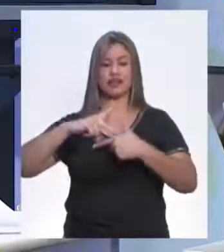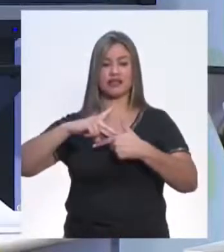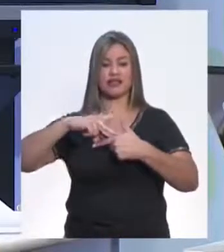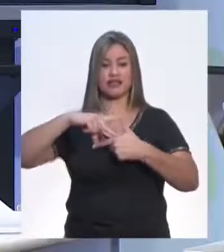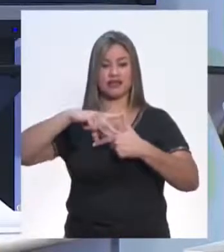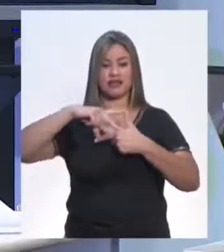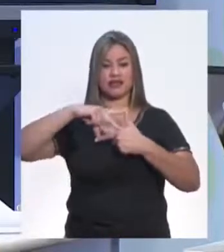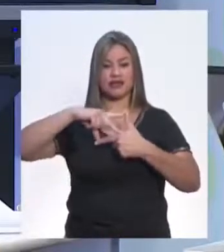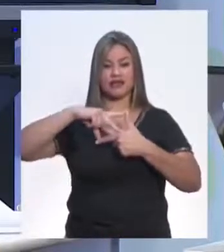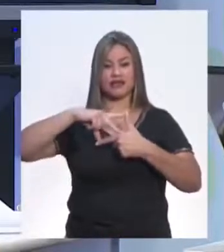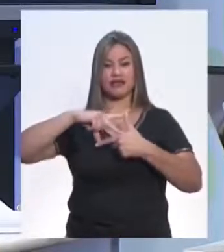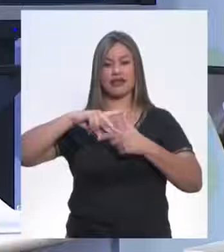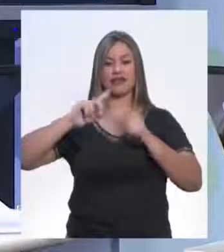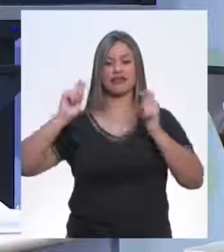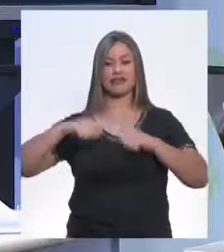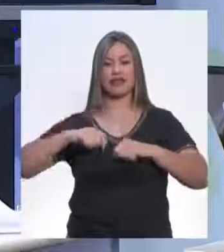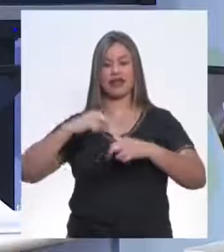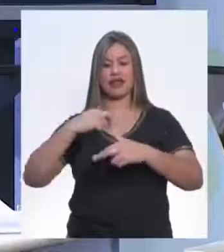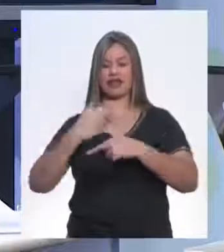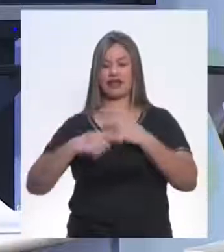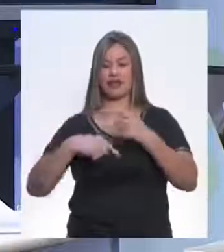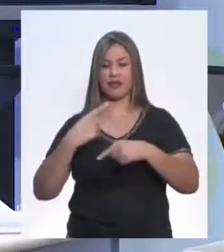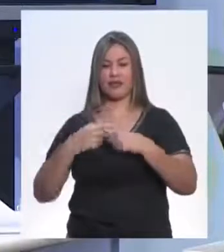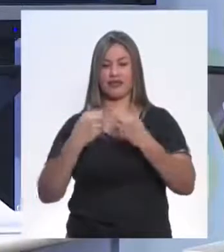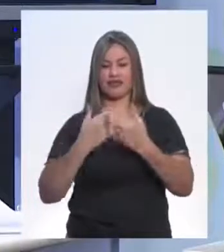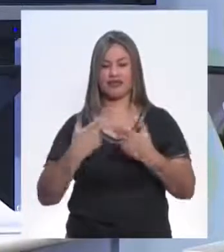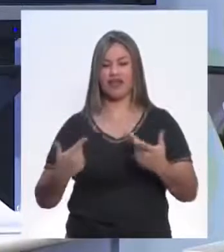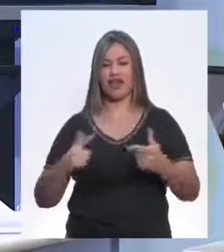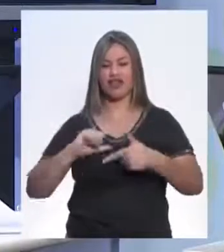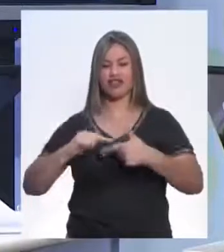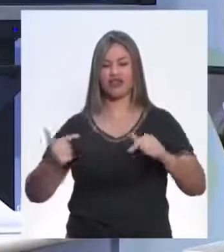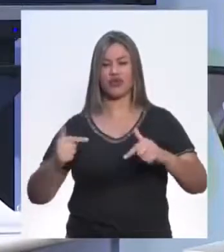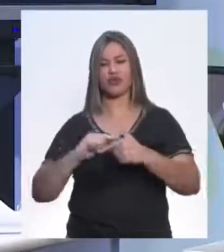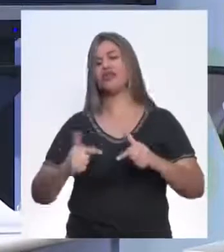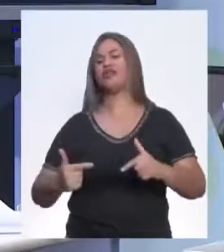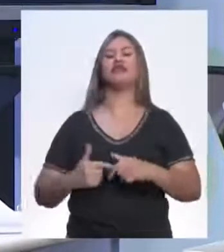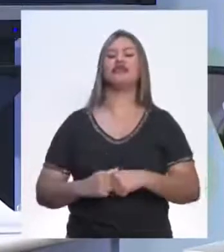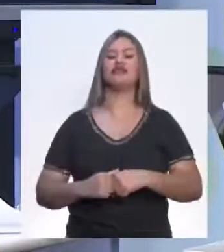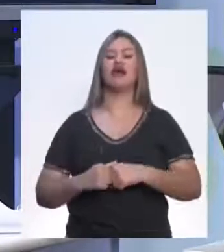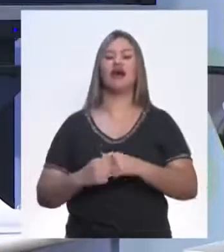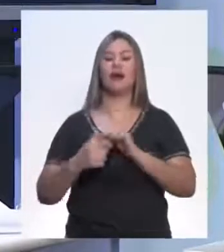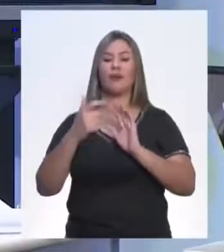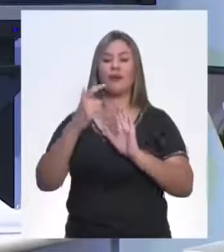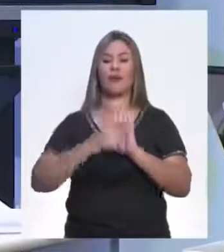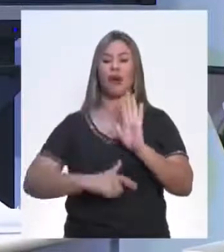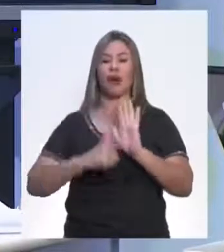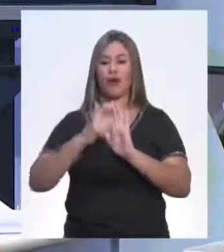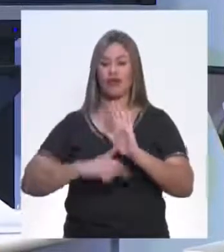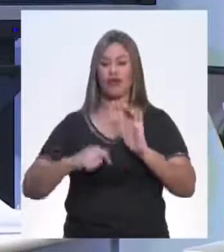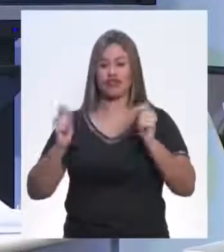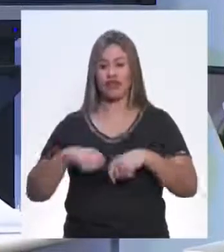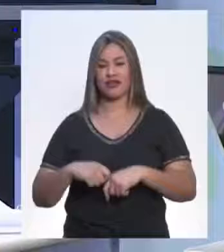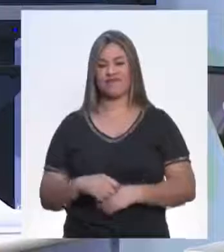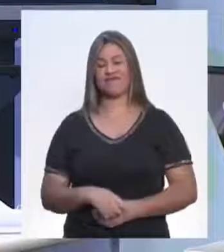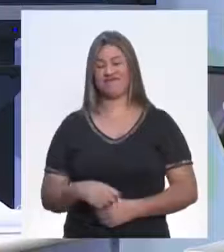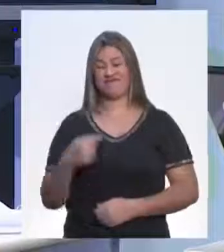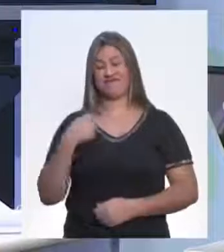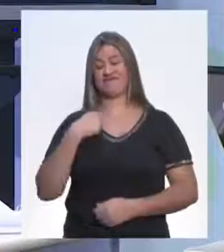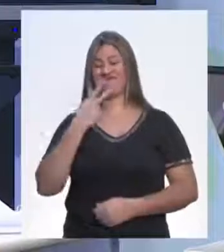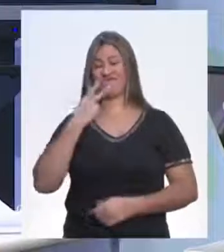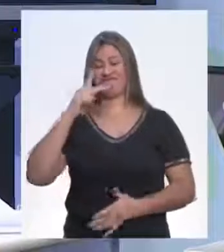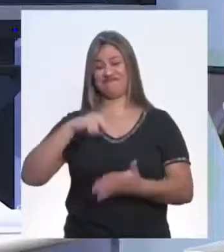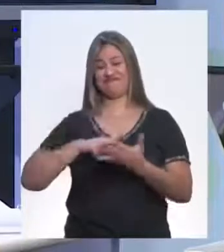depois construir várias formas geométricas, vocês conseguem construir moldes, né? Eu vou ser sincero que eu não sou bom